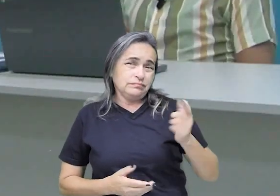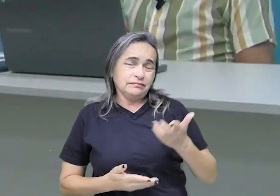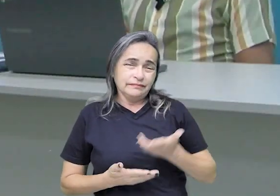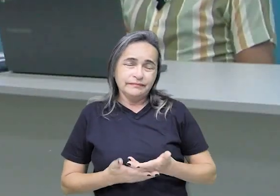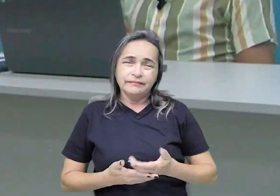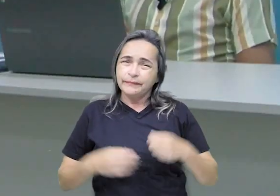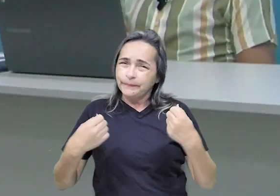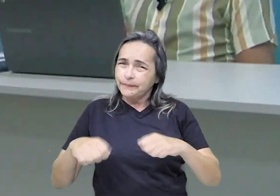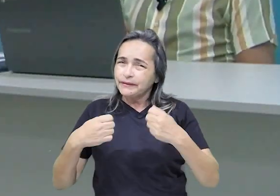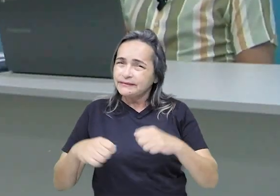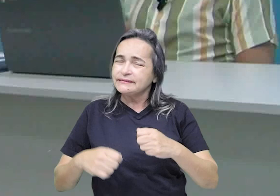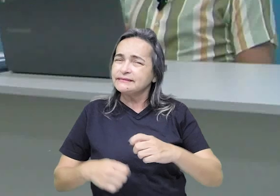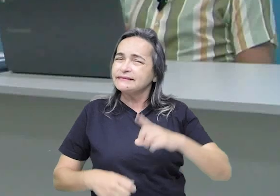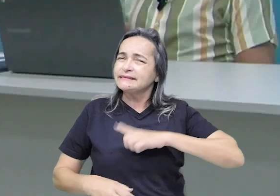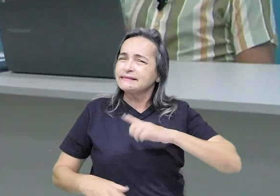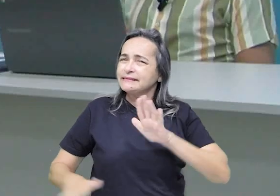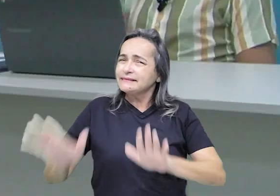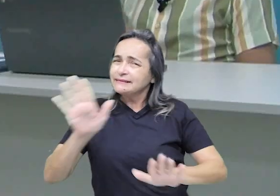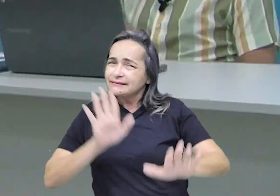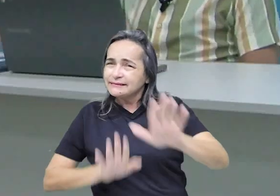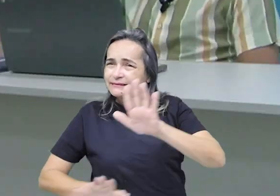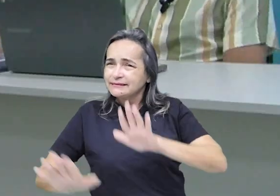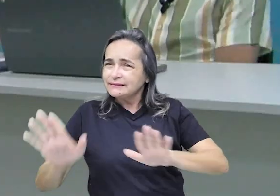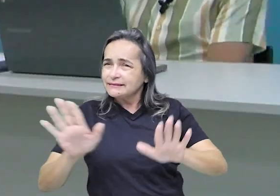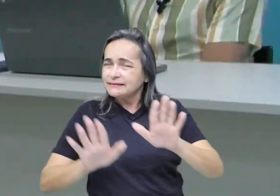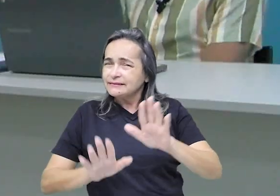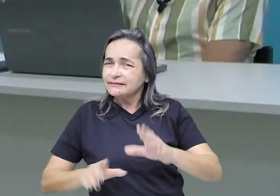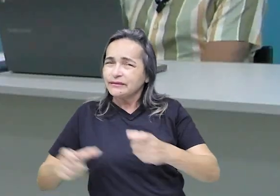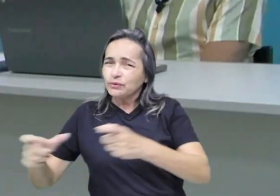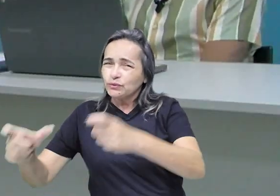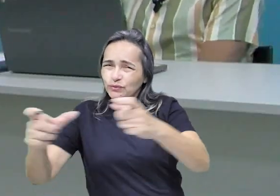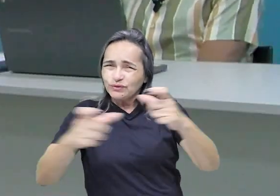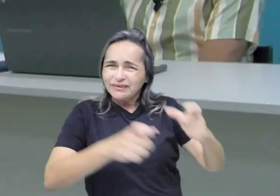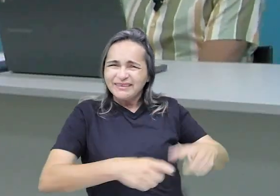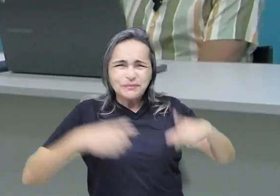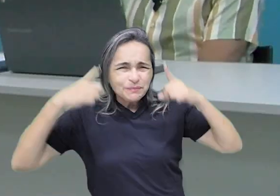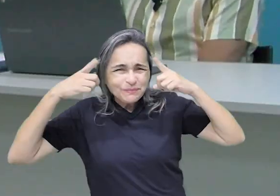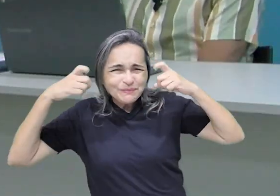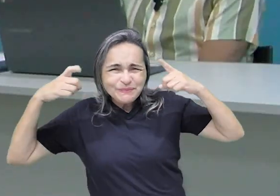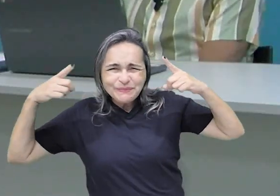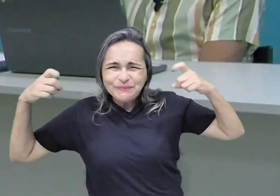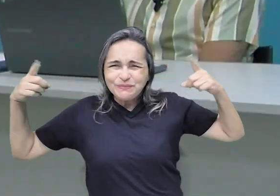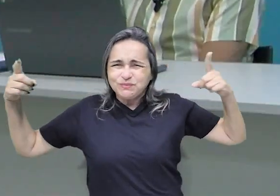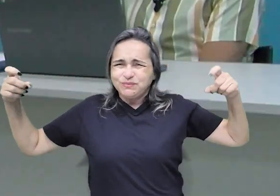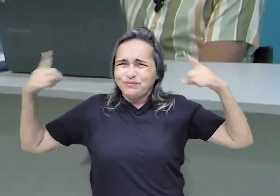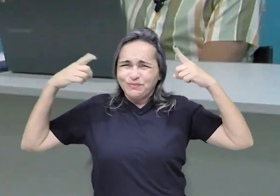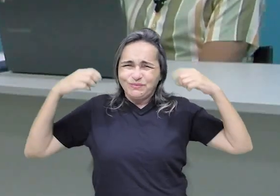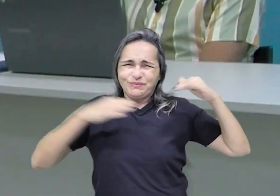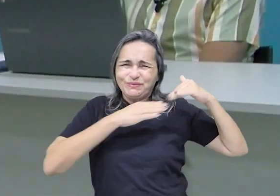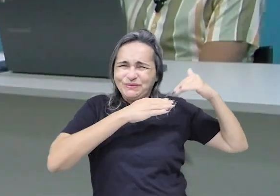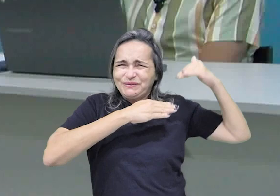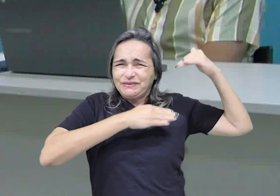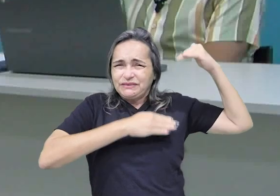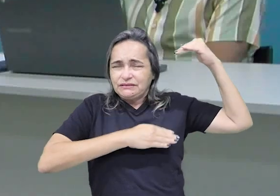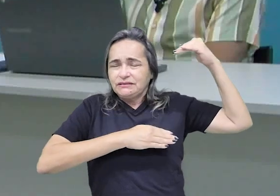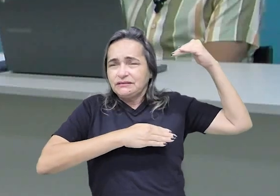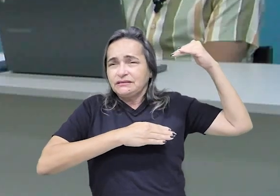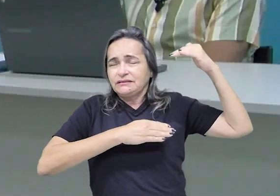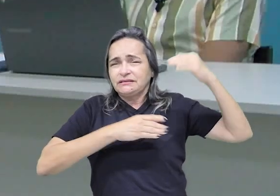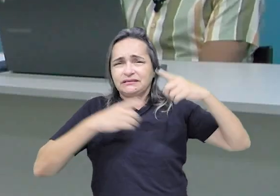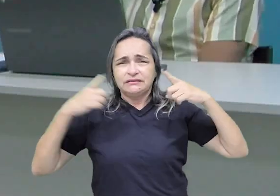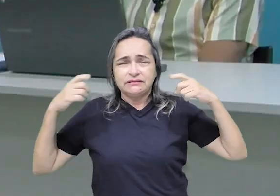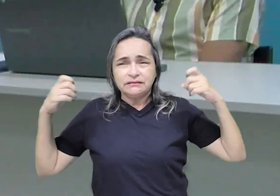cuidado, né, de não estar em locais com muito barulho, com um nível de audição muito alto,